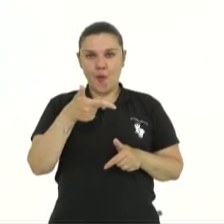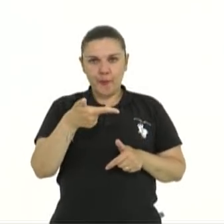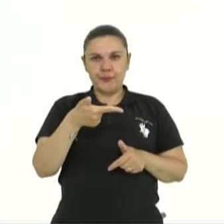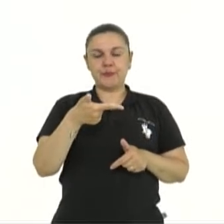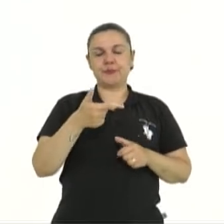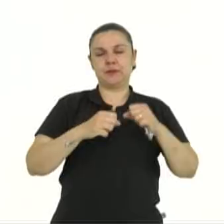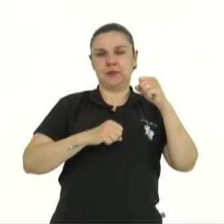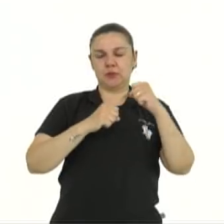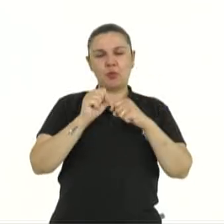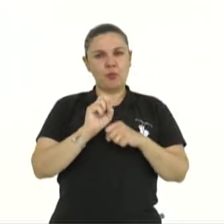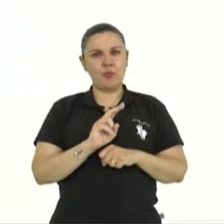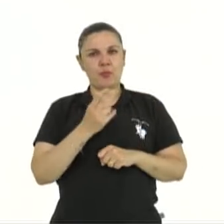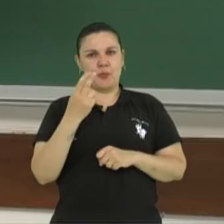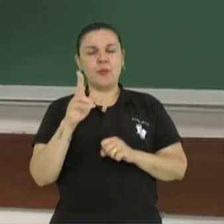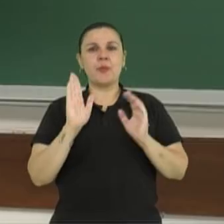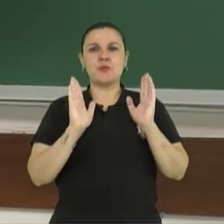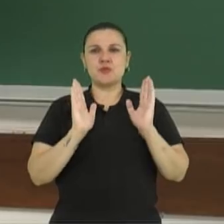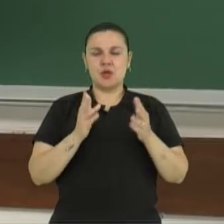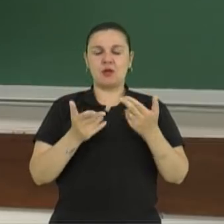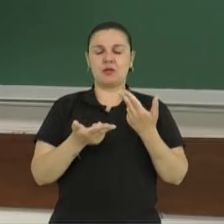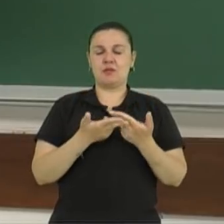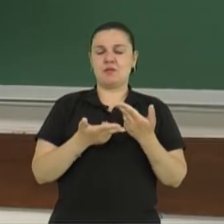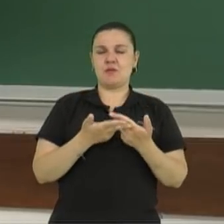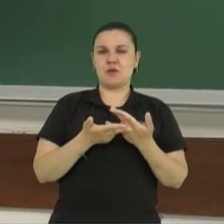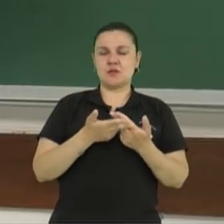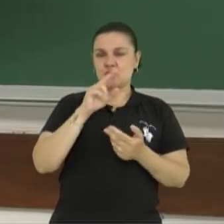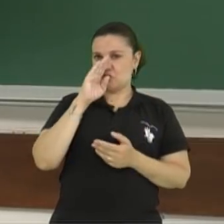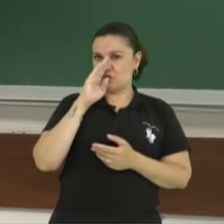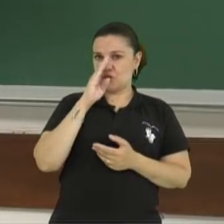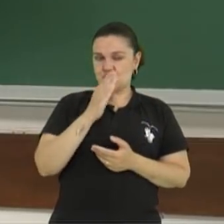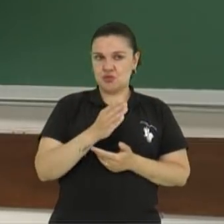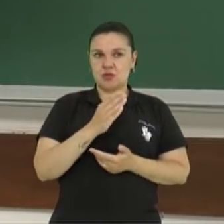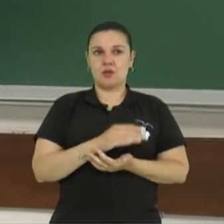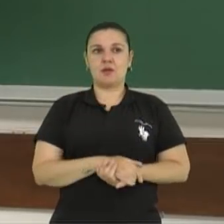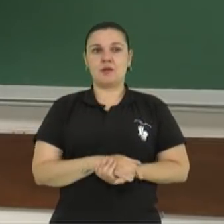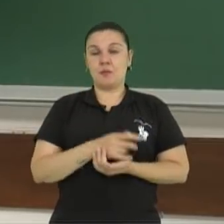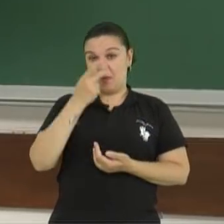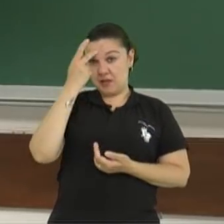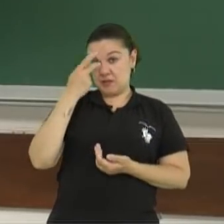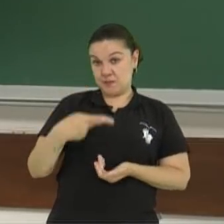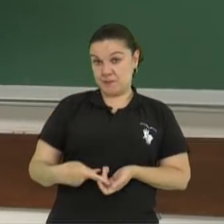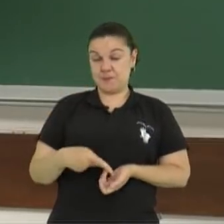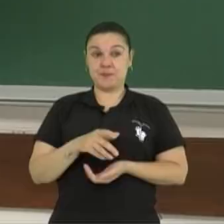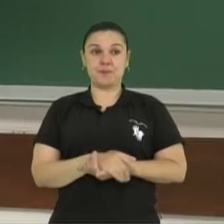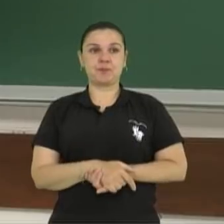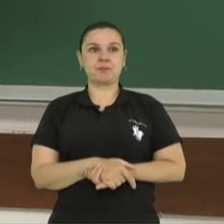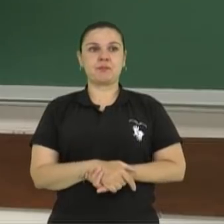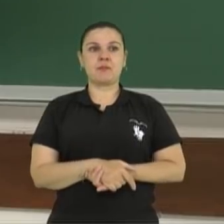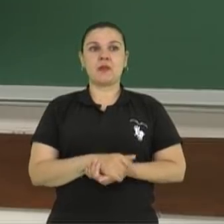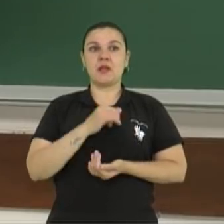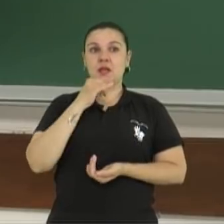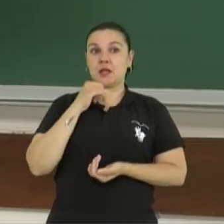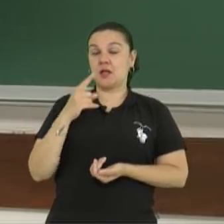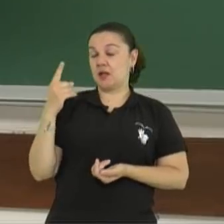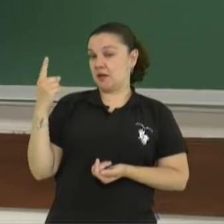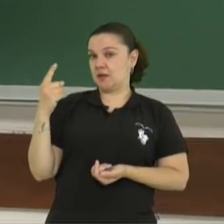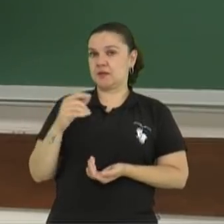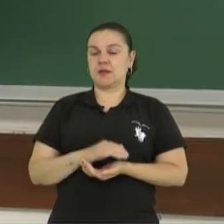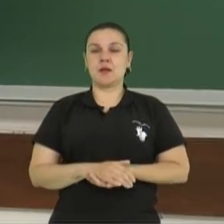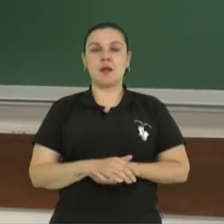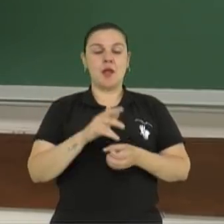ou também que possa ser consumido diretamente pelos seres humanos. Então, a gente vai ter